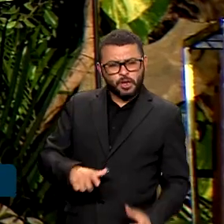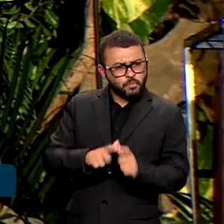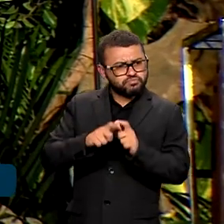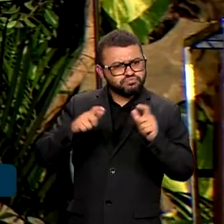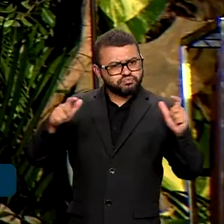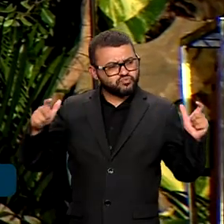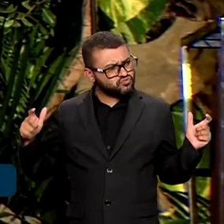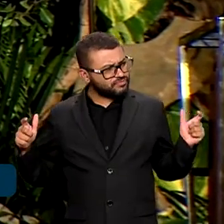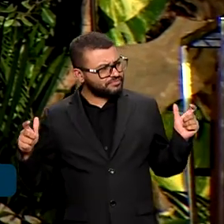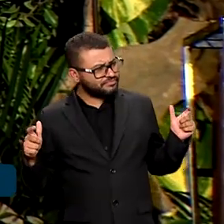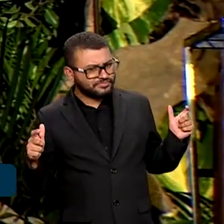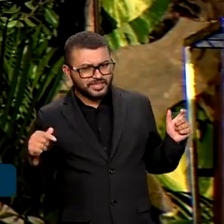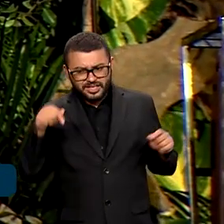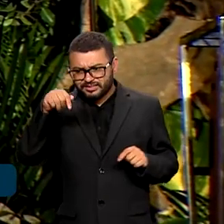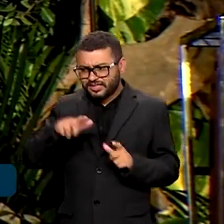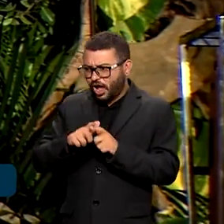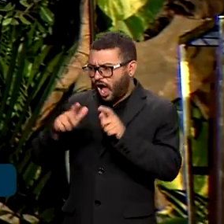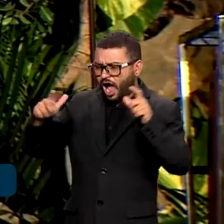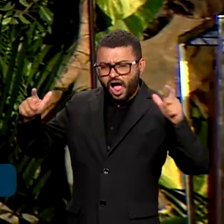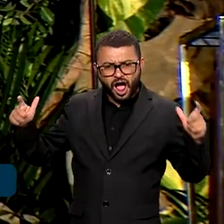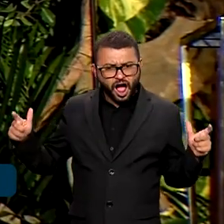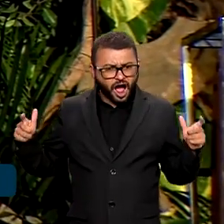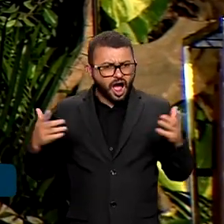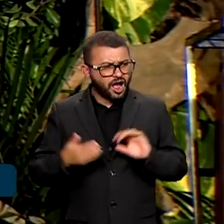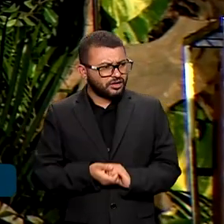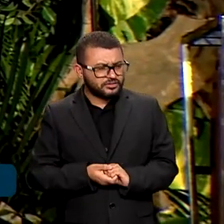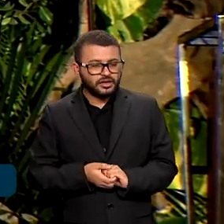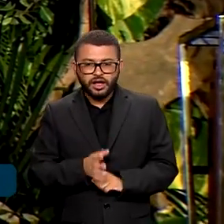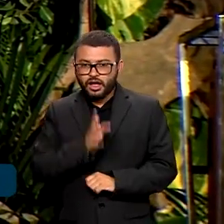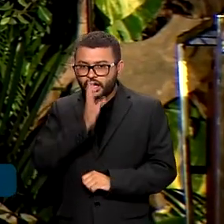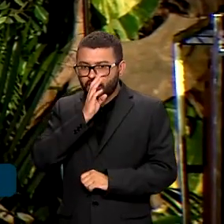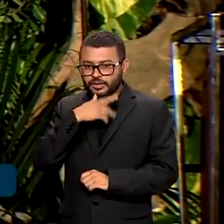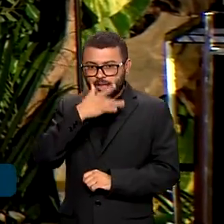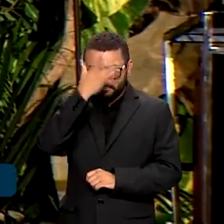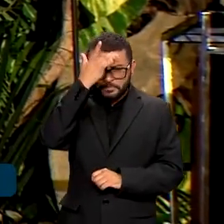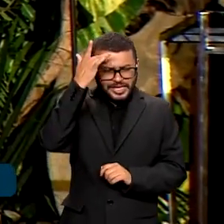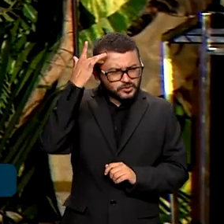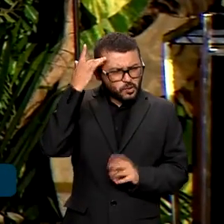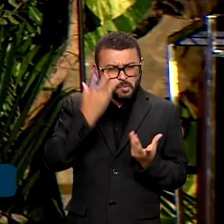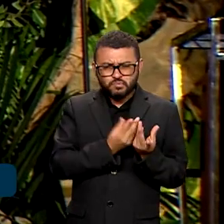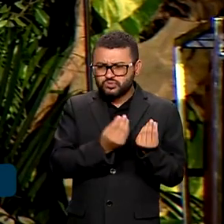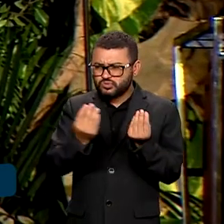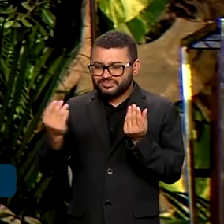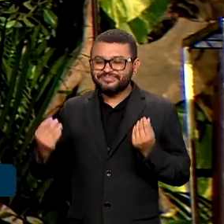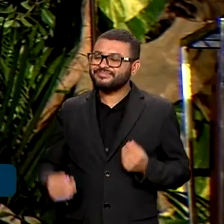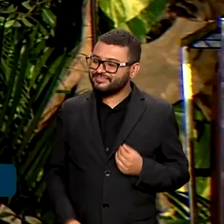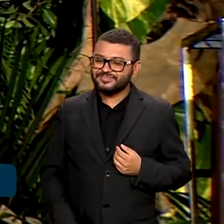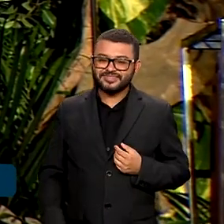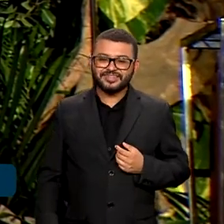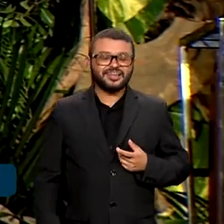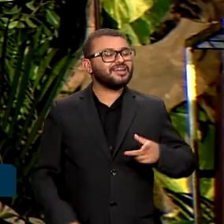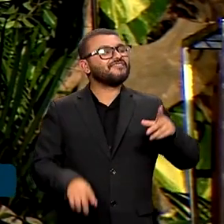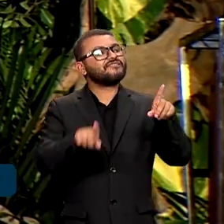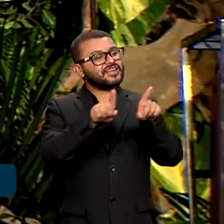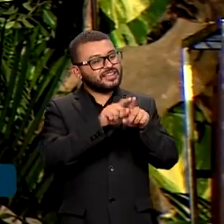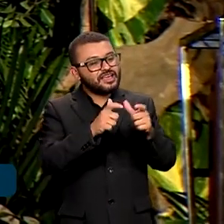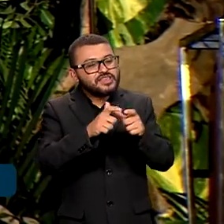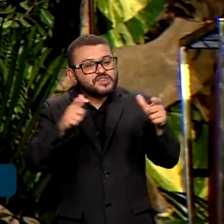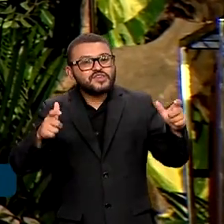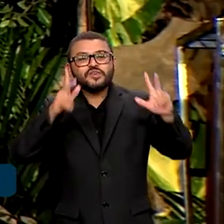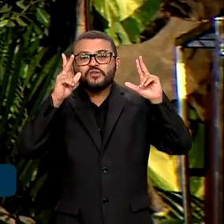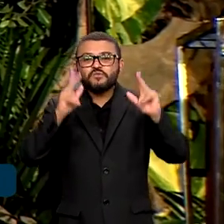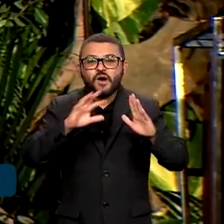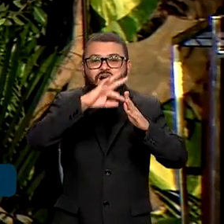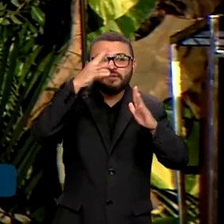grande, isso está gigante, tem muita gente. Eu disse: está do tamanho da